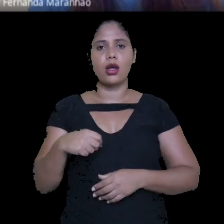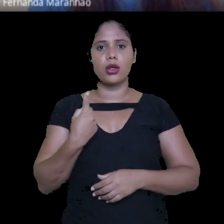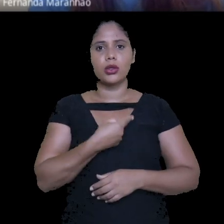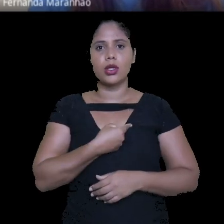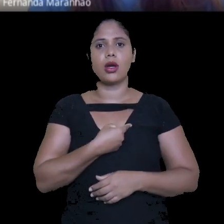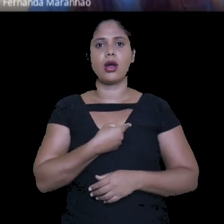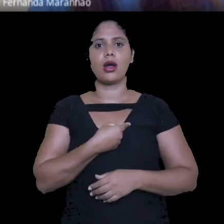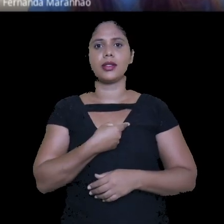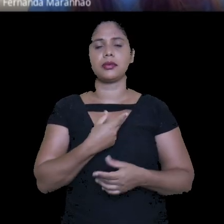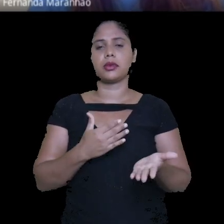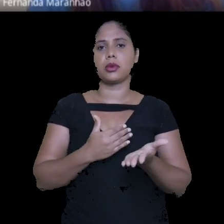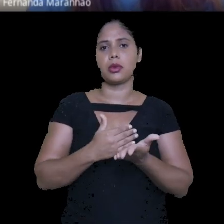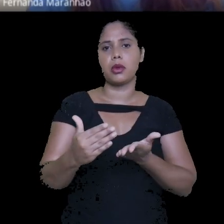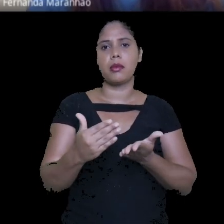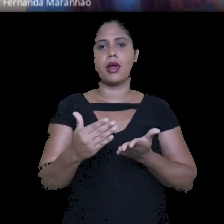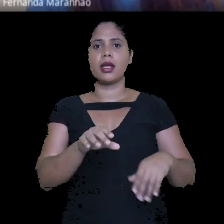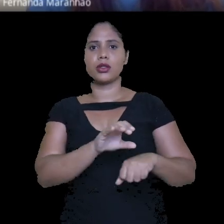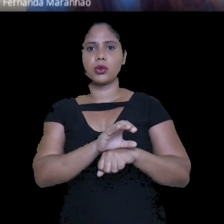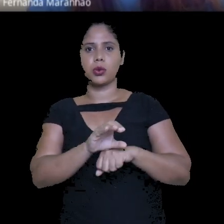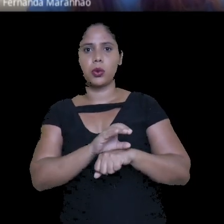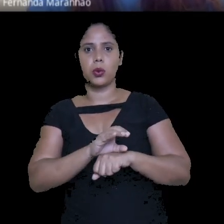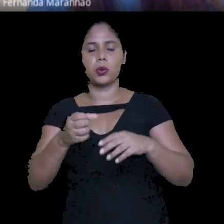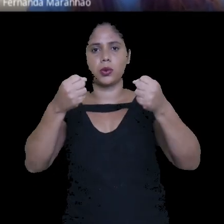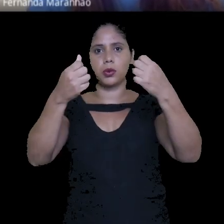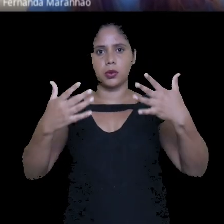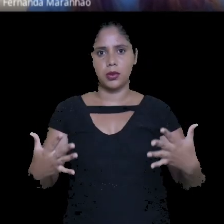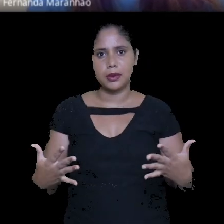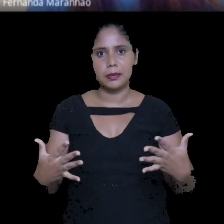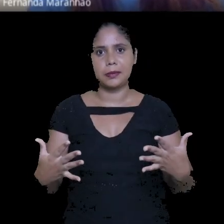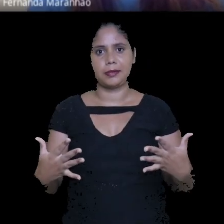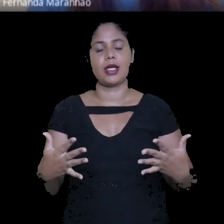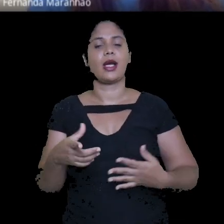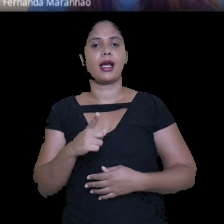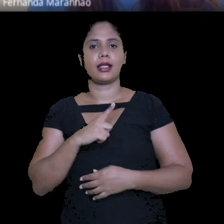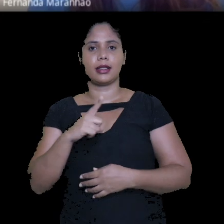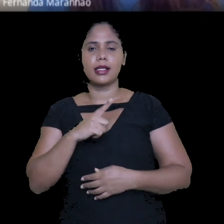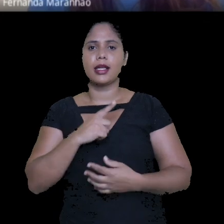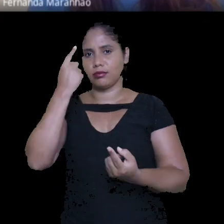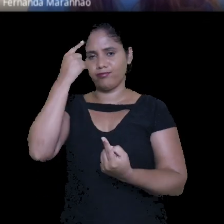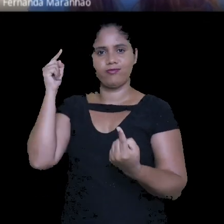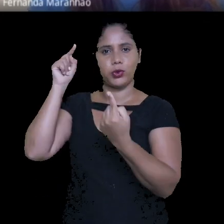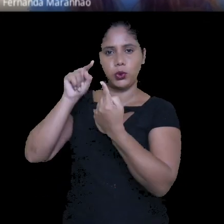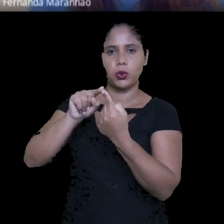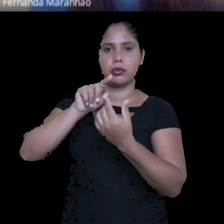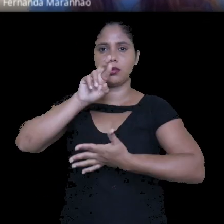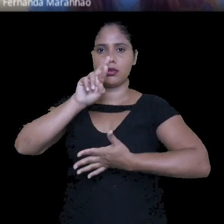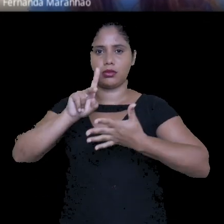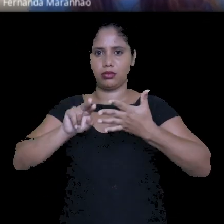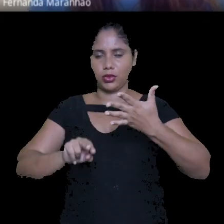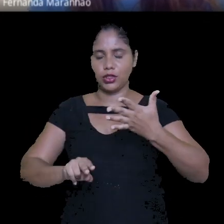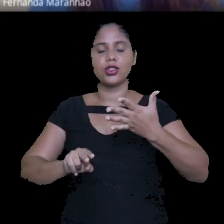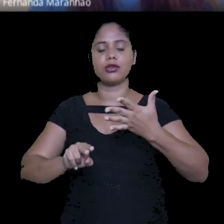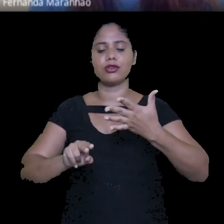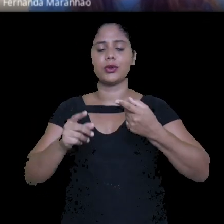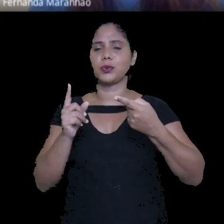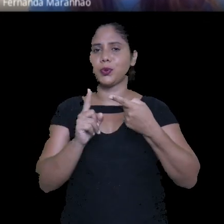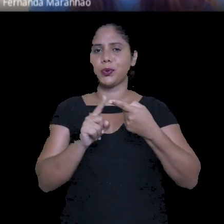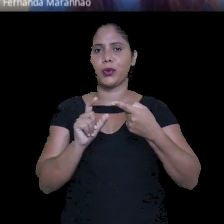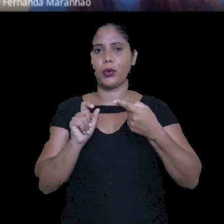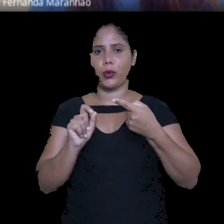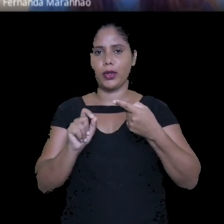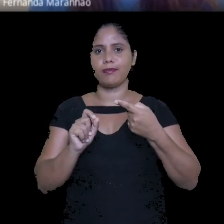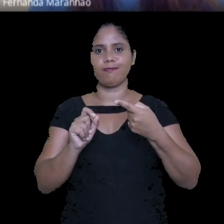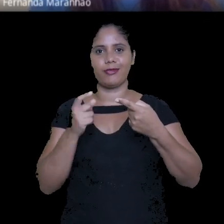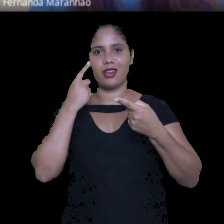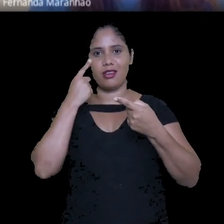que estão descritos à esquerda. Aprender sobre as seguintes intercorrências na gestação: anemia na gestação,